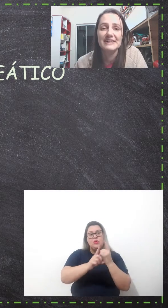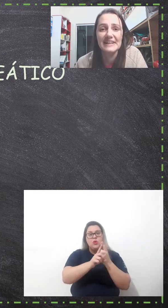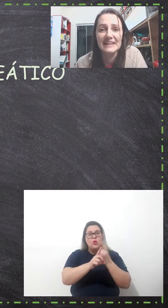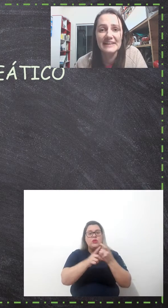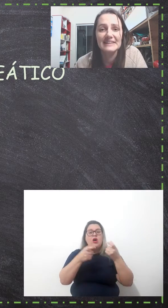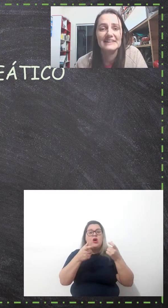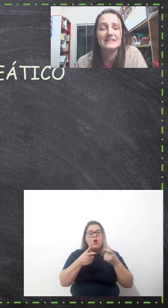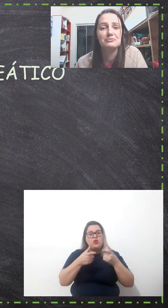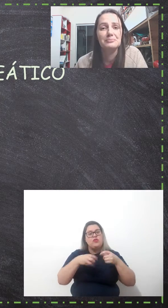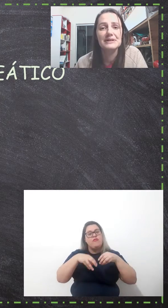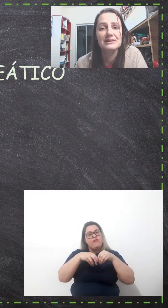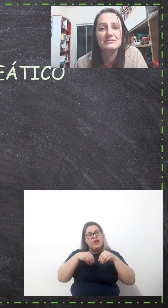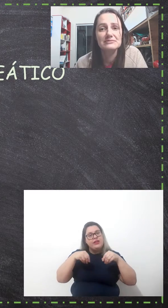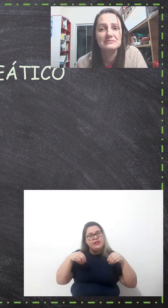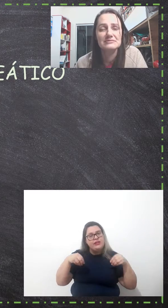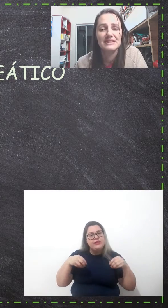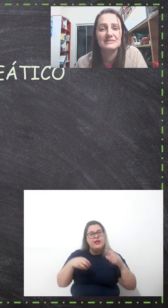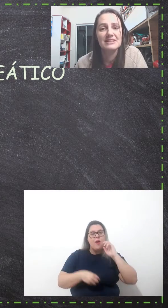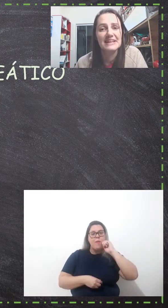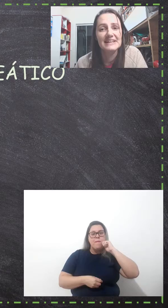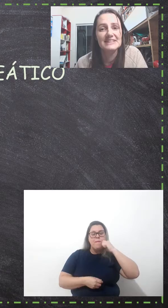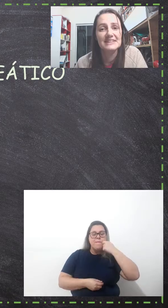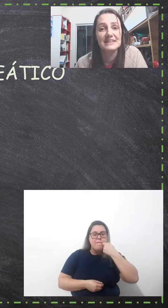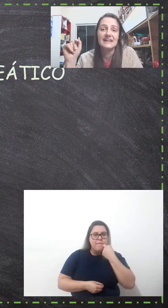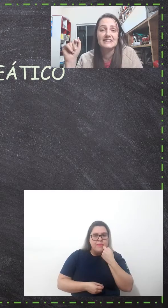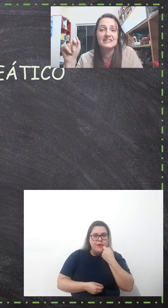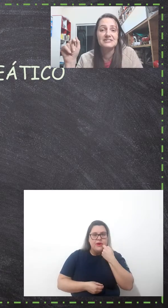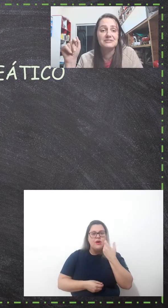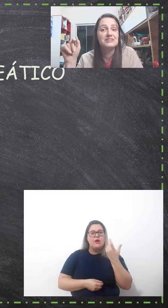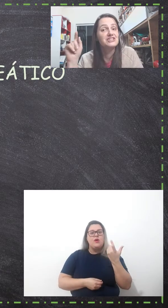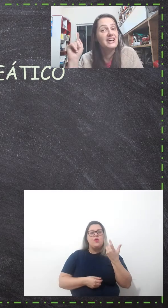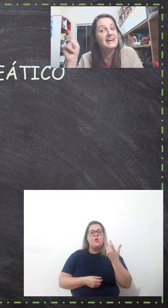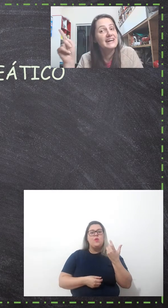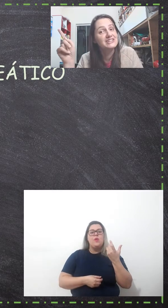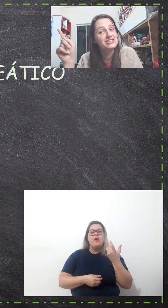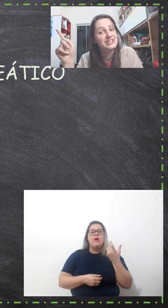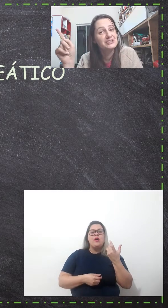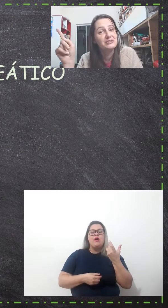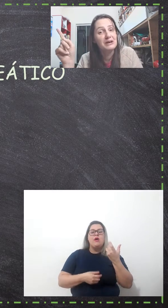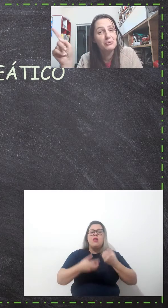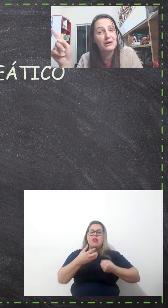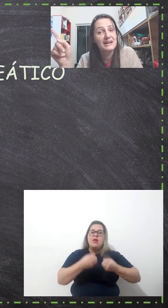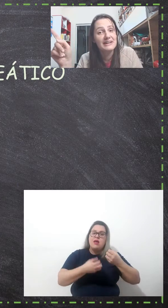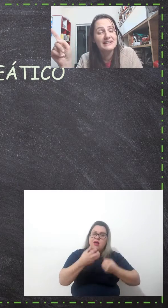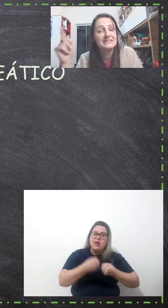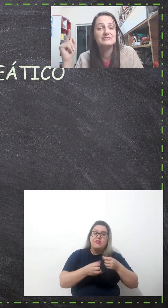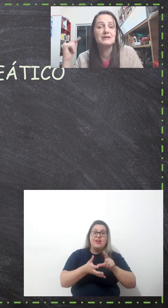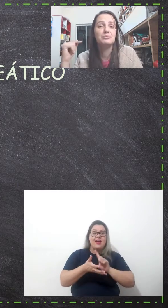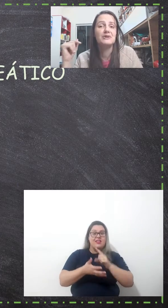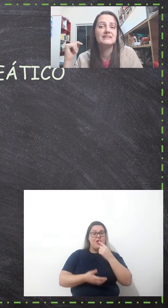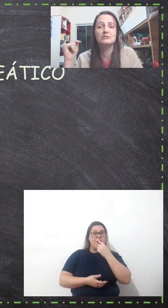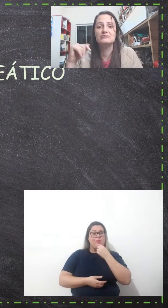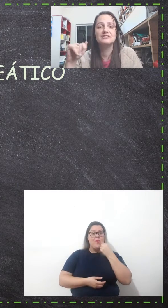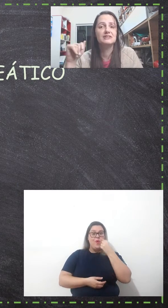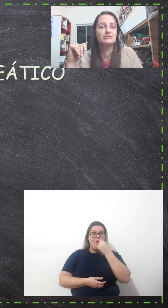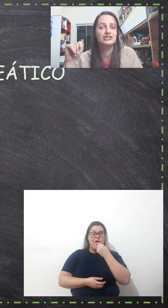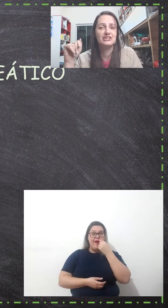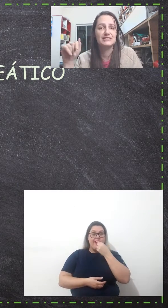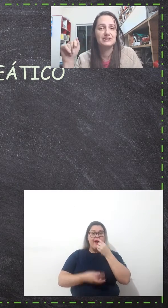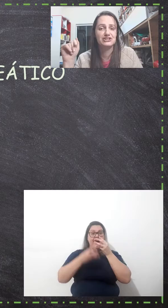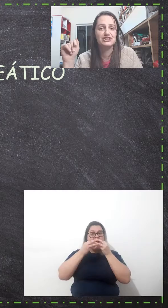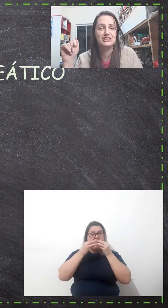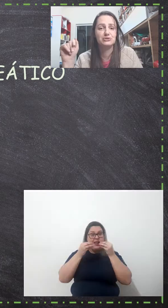na farinha, né, no pão, né, no leite, que a gente viu que já era digerido na boca. Então, se a boca não